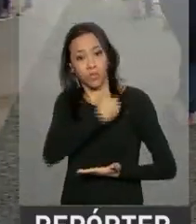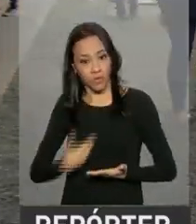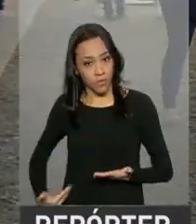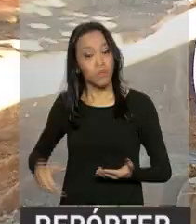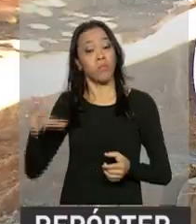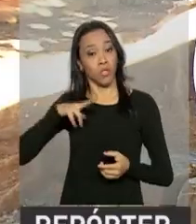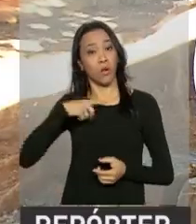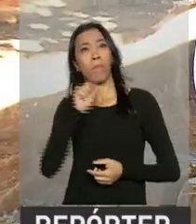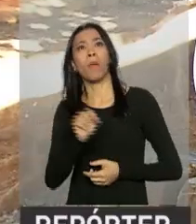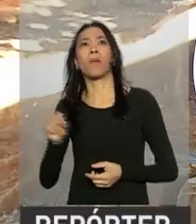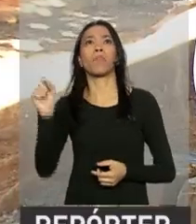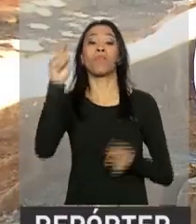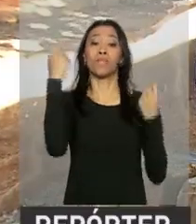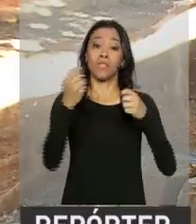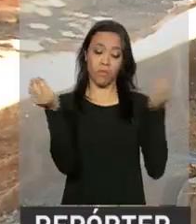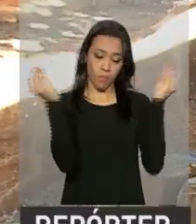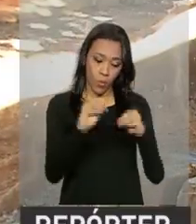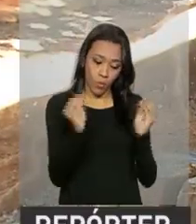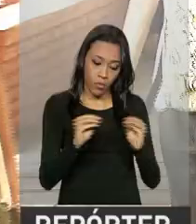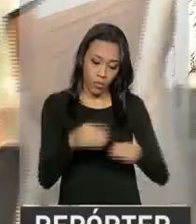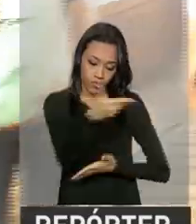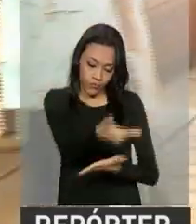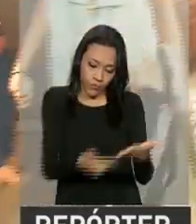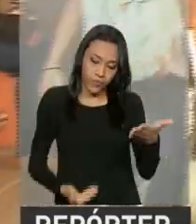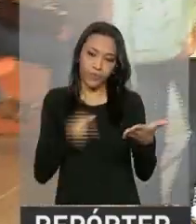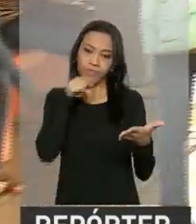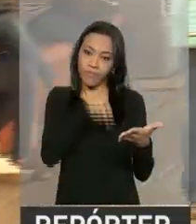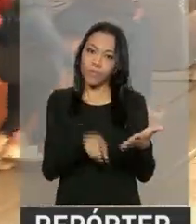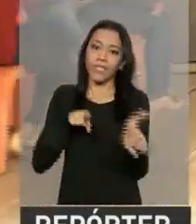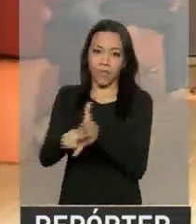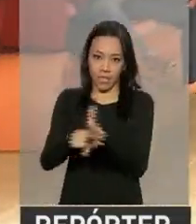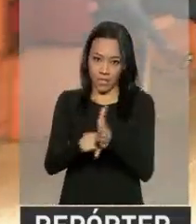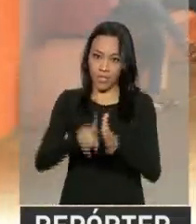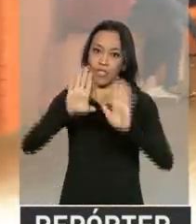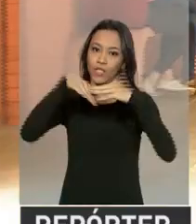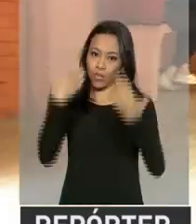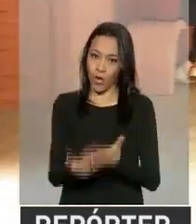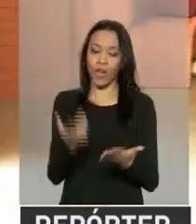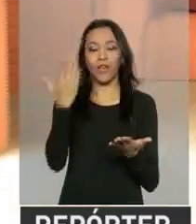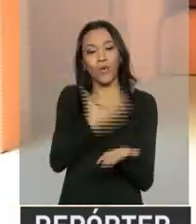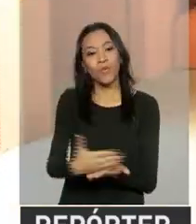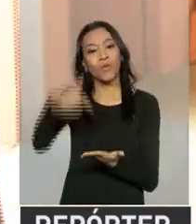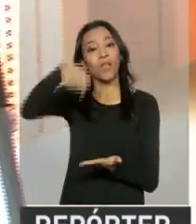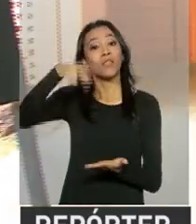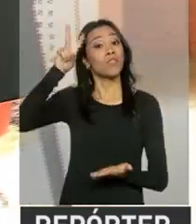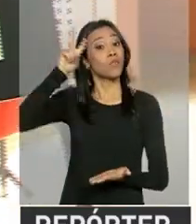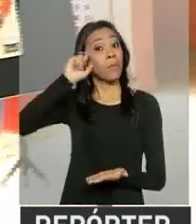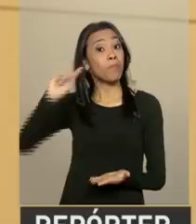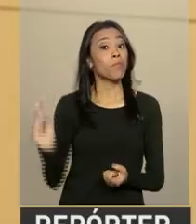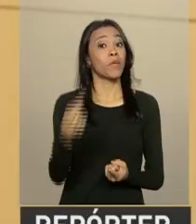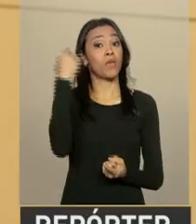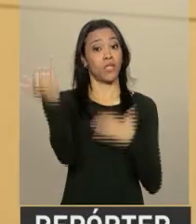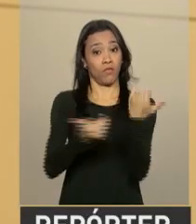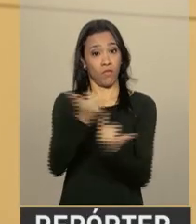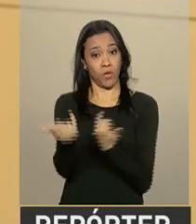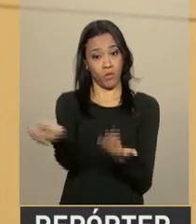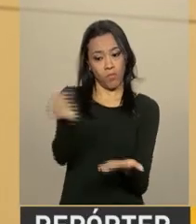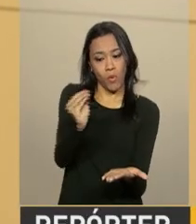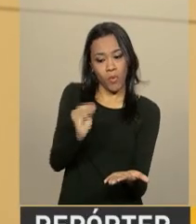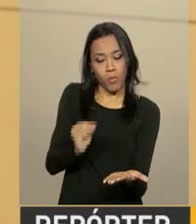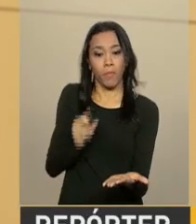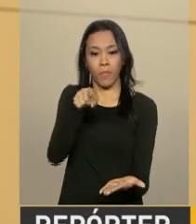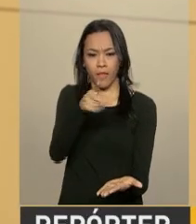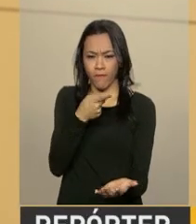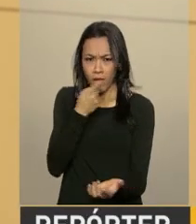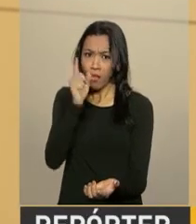e particulares devem informar no Censo escolar que iniciou nesta segunda-feira a primeira coleta de dados através do censo